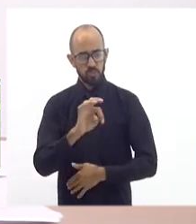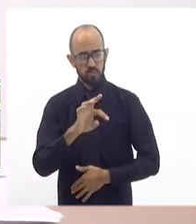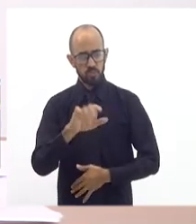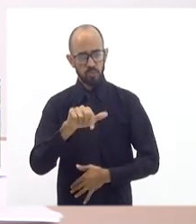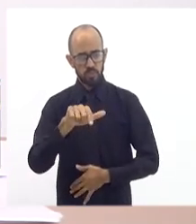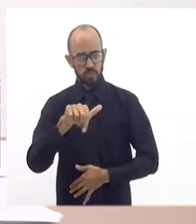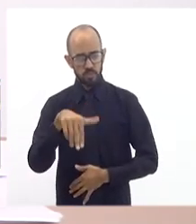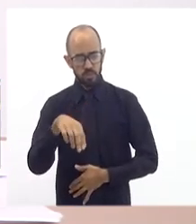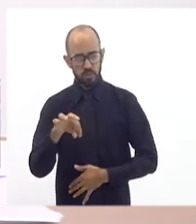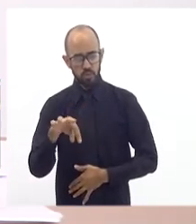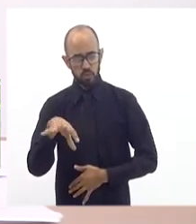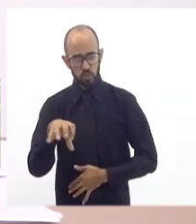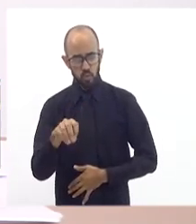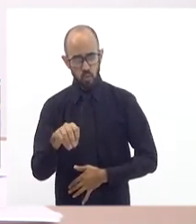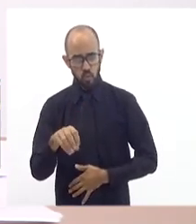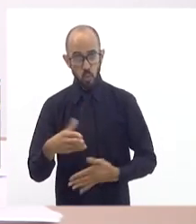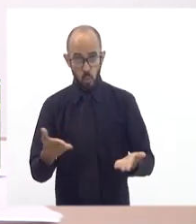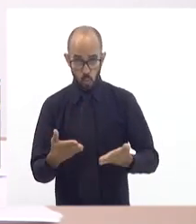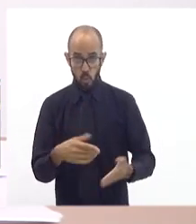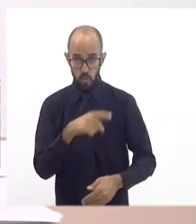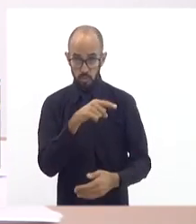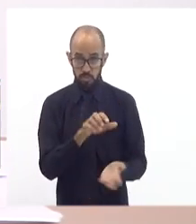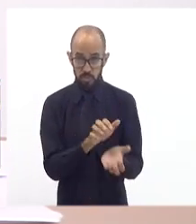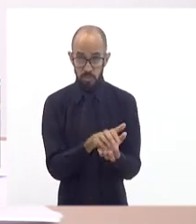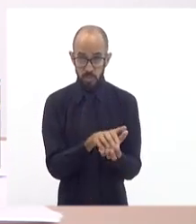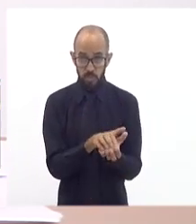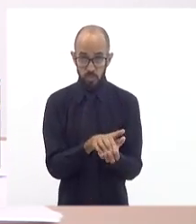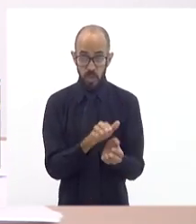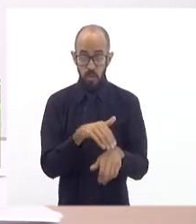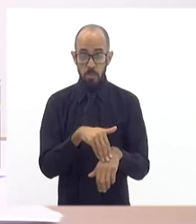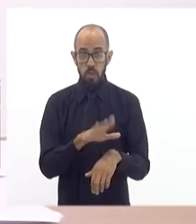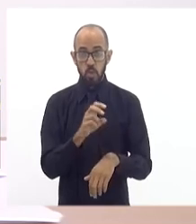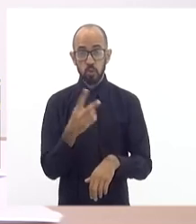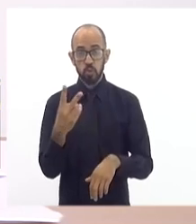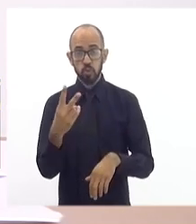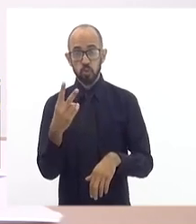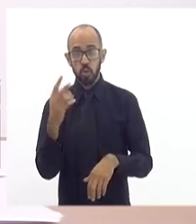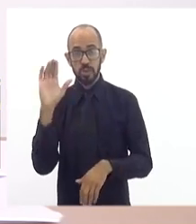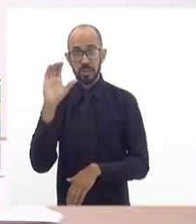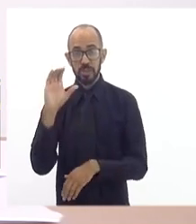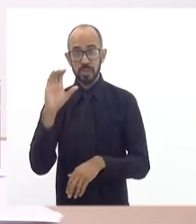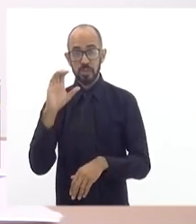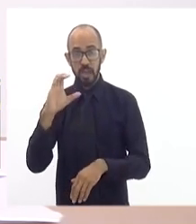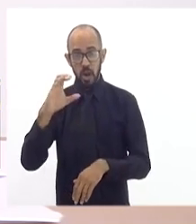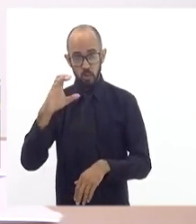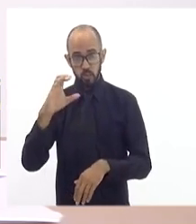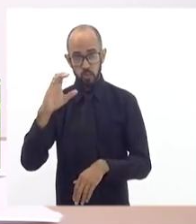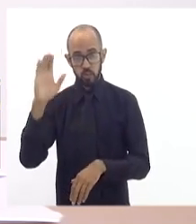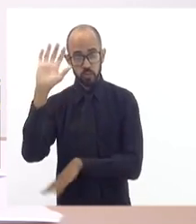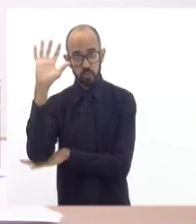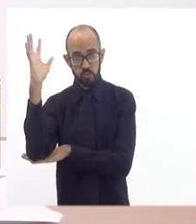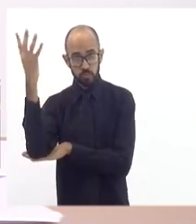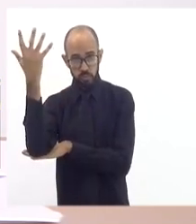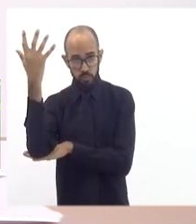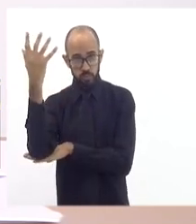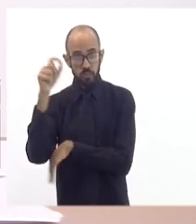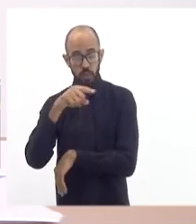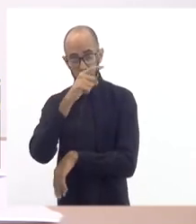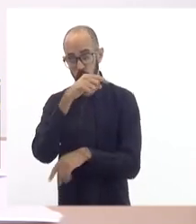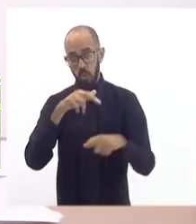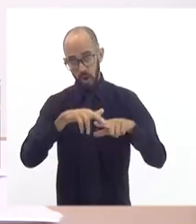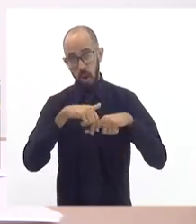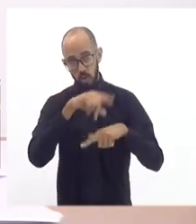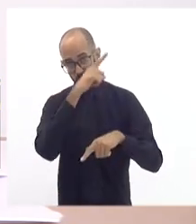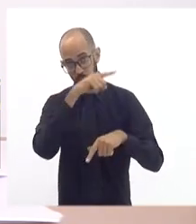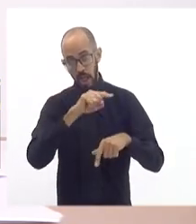e hoje a temperatura lá na nossa região de Santa Cruz aumentou em 2° Devido as duas Caldeiras gigante foi implantada pela Siderúrgica do Atlântico